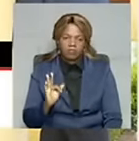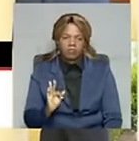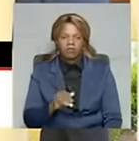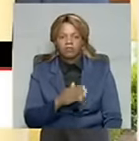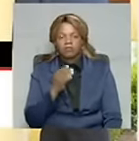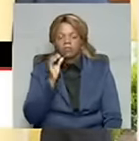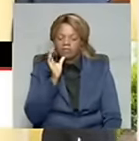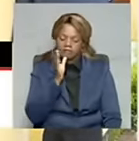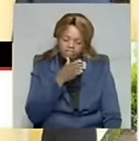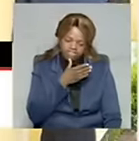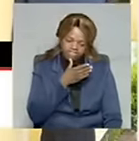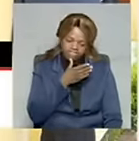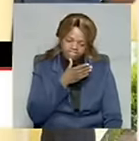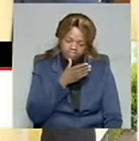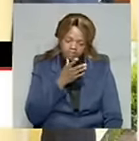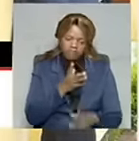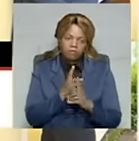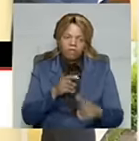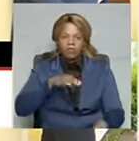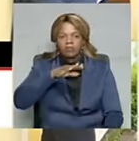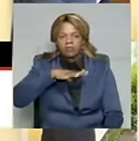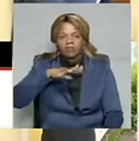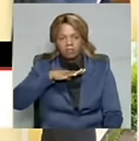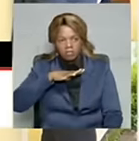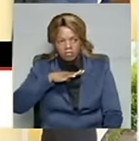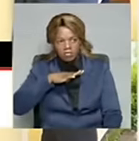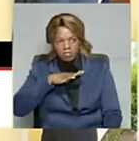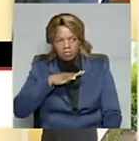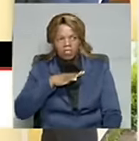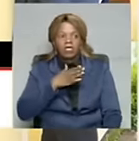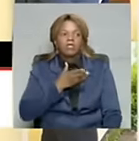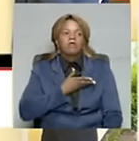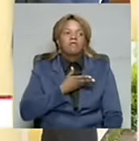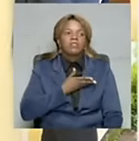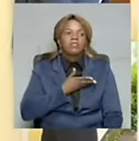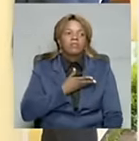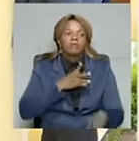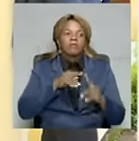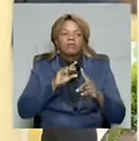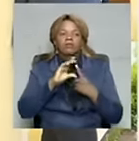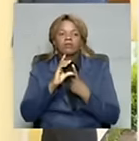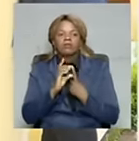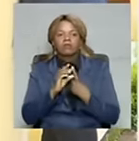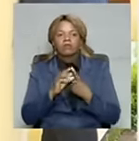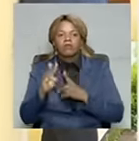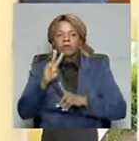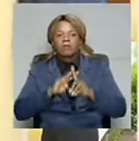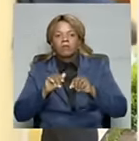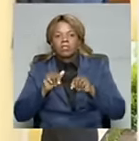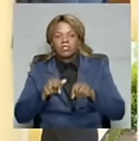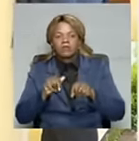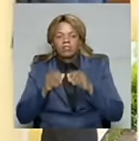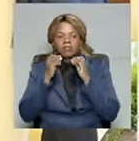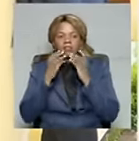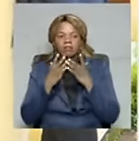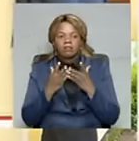pela negativa para familiares, fãs, agentes culturais e a população de forma geral